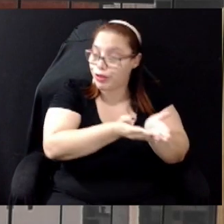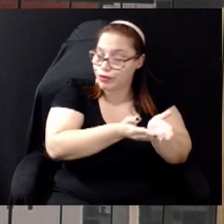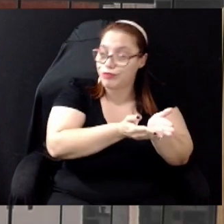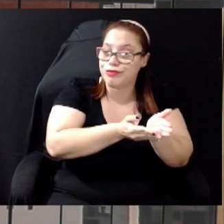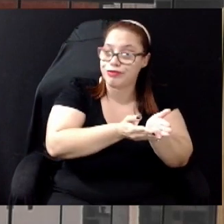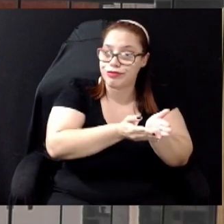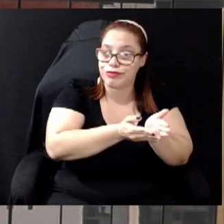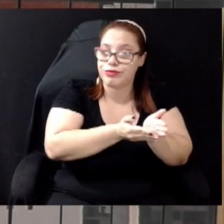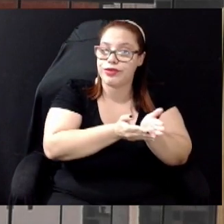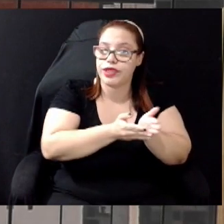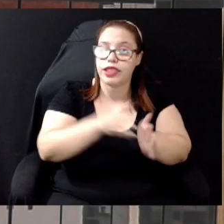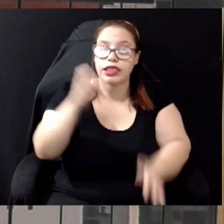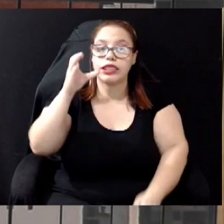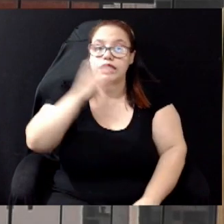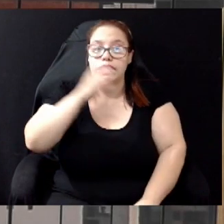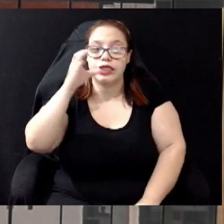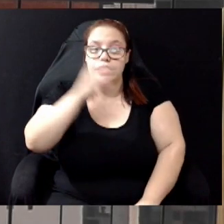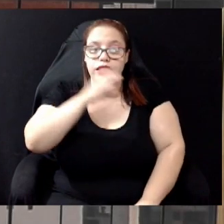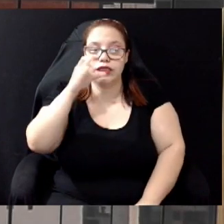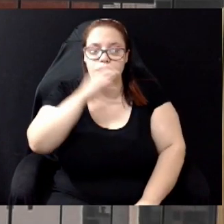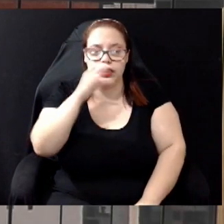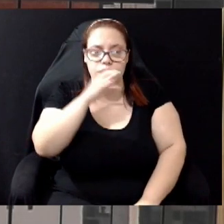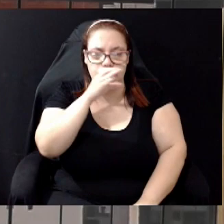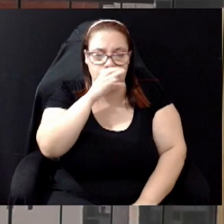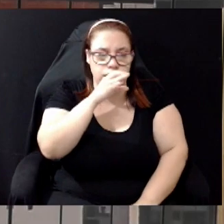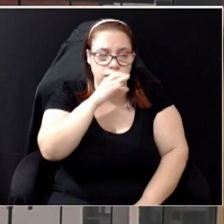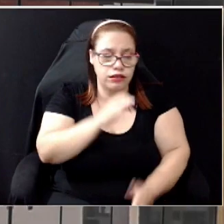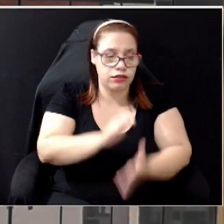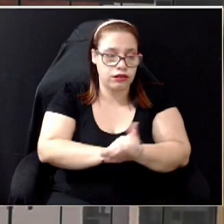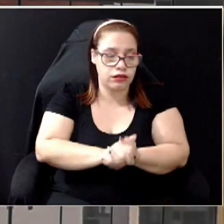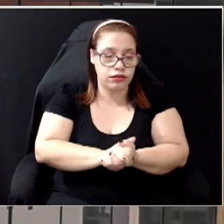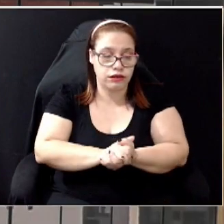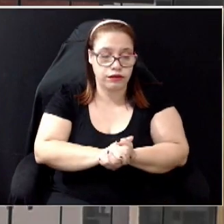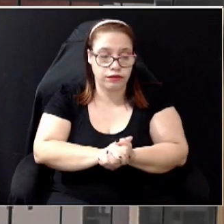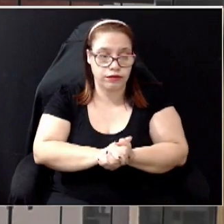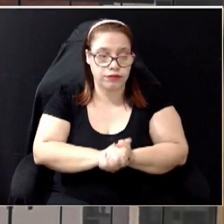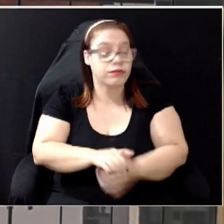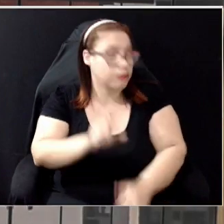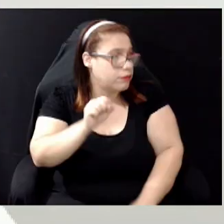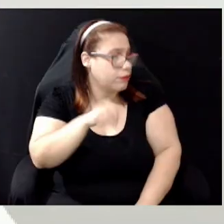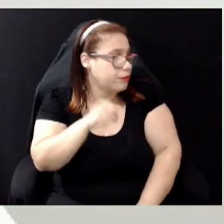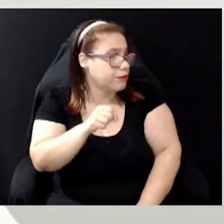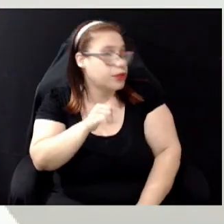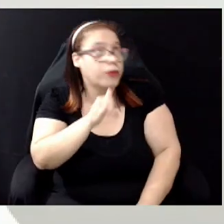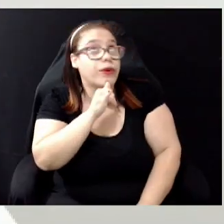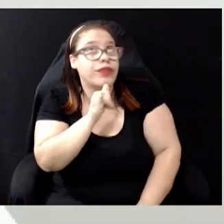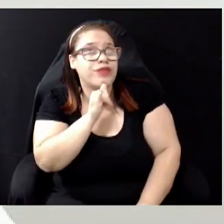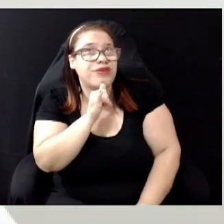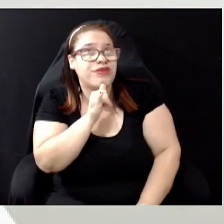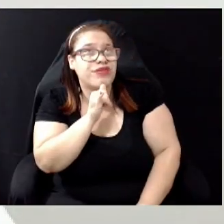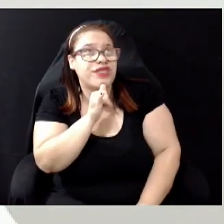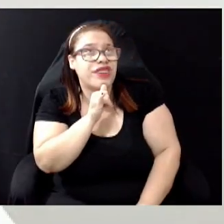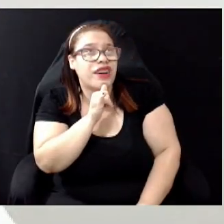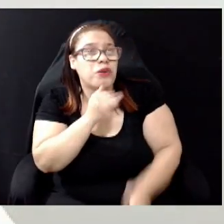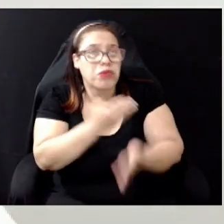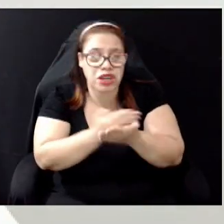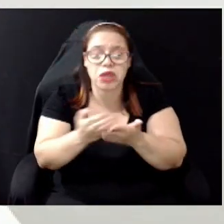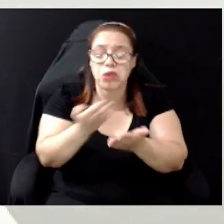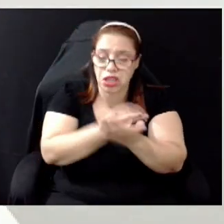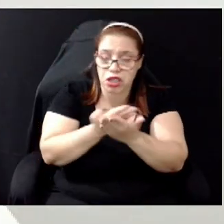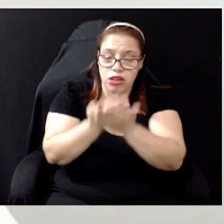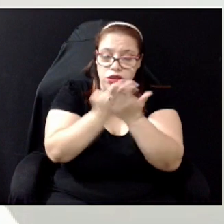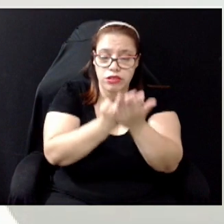já que a gente está Sim, falando de uma emergência super emergencial climática, né? exatamente. Por exemplo, nós começamos esse